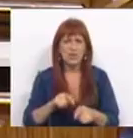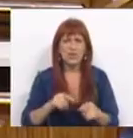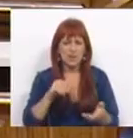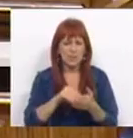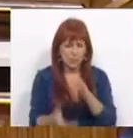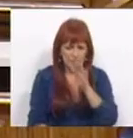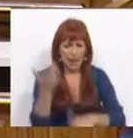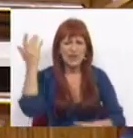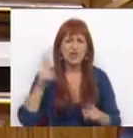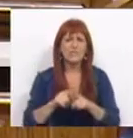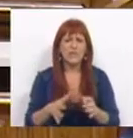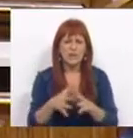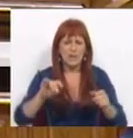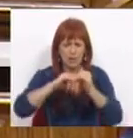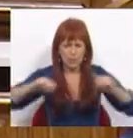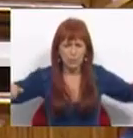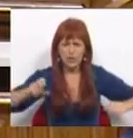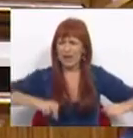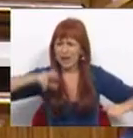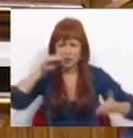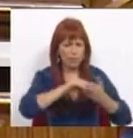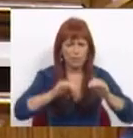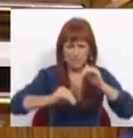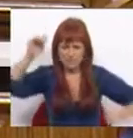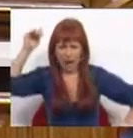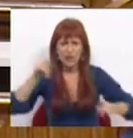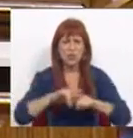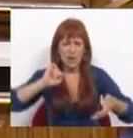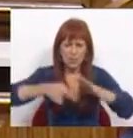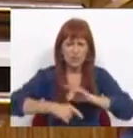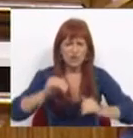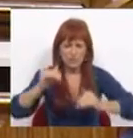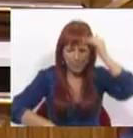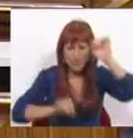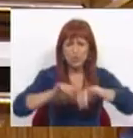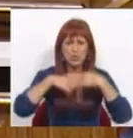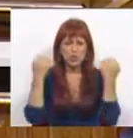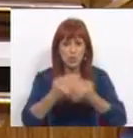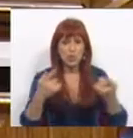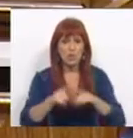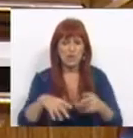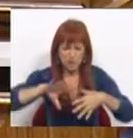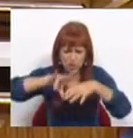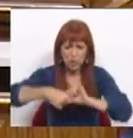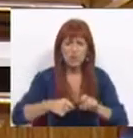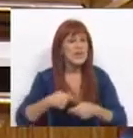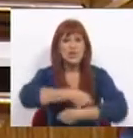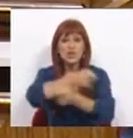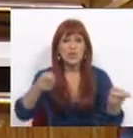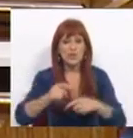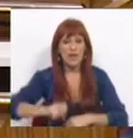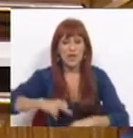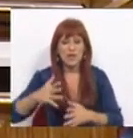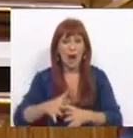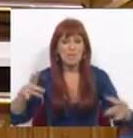pobreza, que alargou o fosso entre ricos e pobres, que aprofundou as desigualdades sociais na distribuição da riqueza e